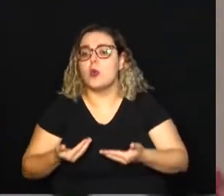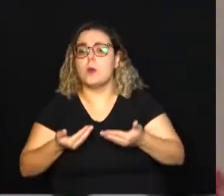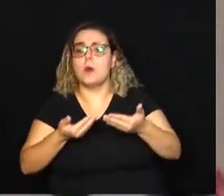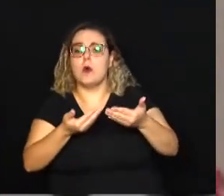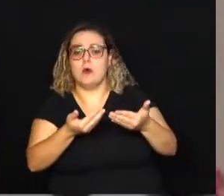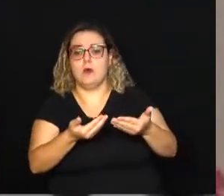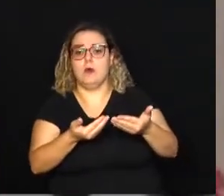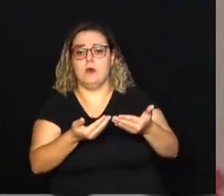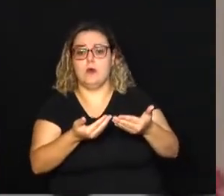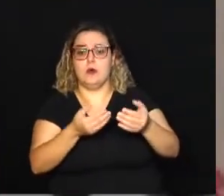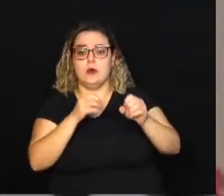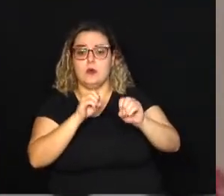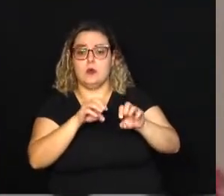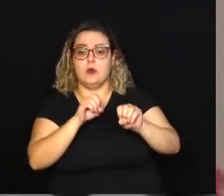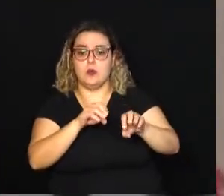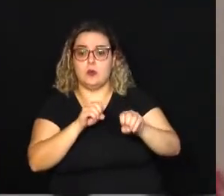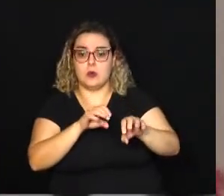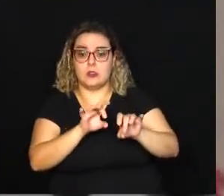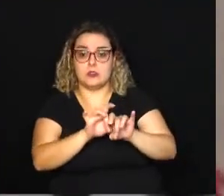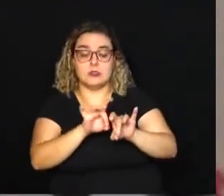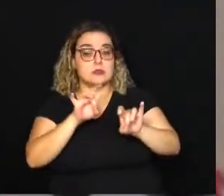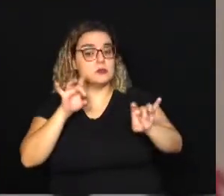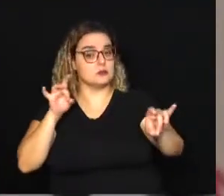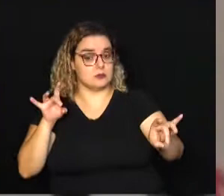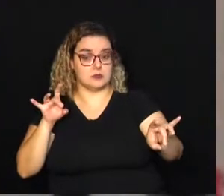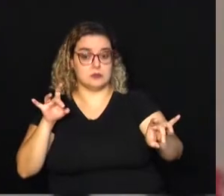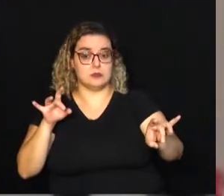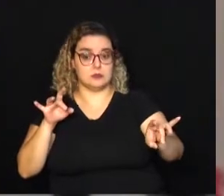ensino remoto para as crianças.